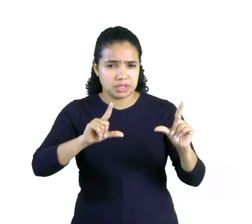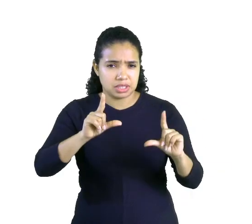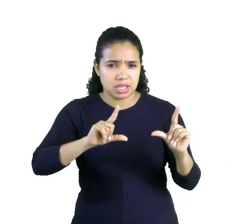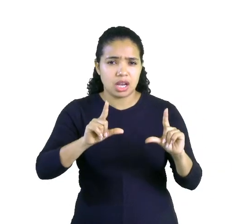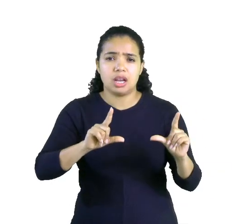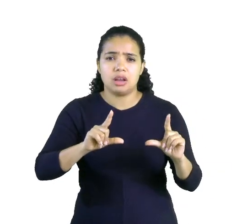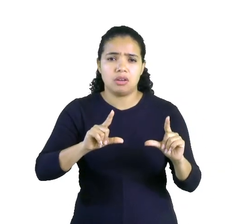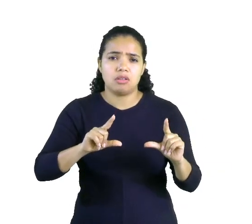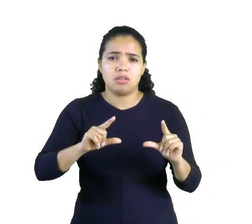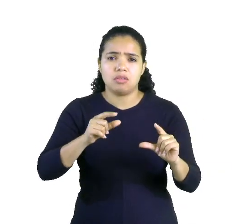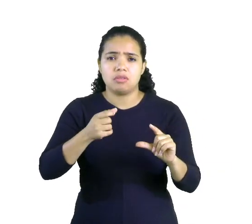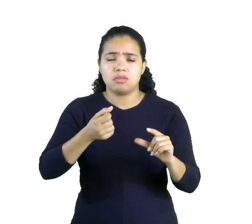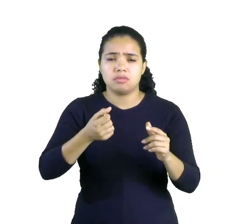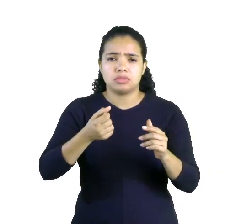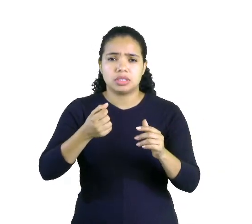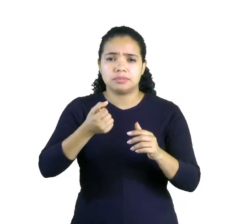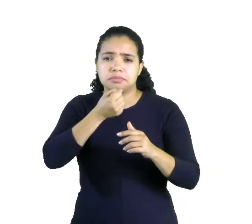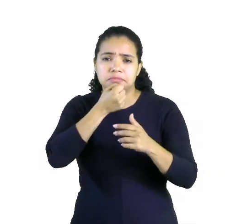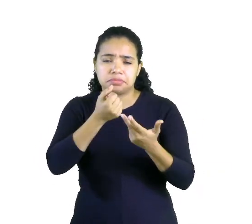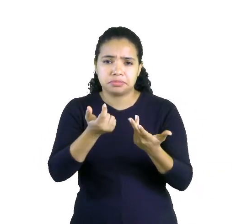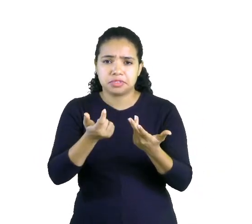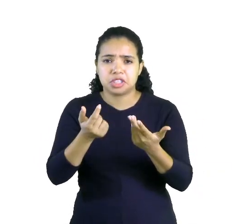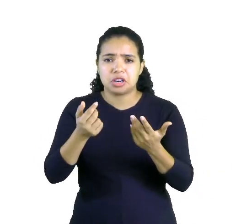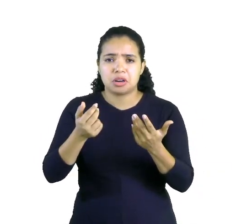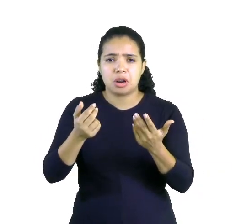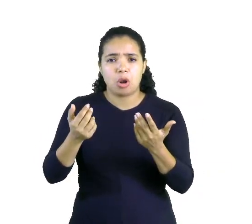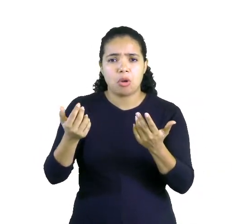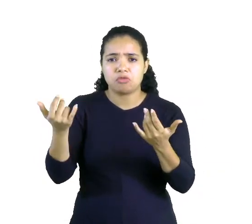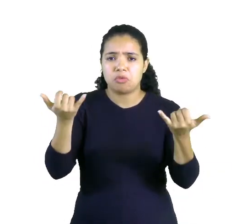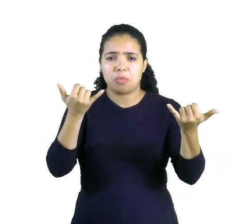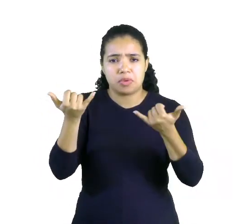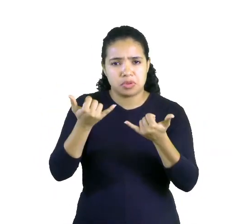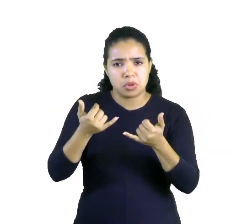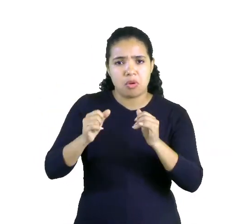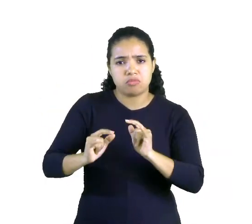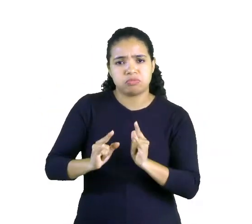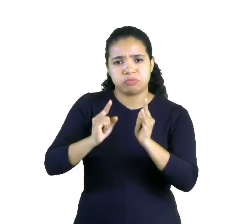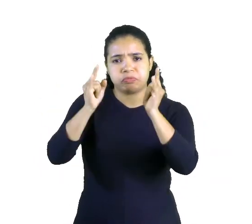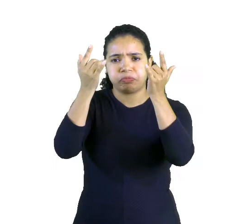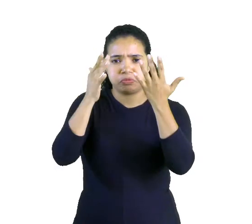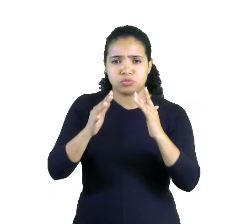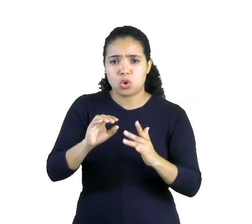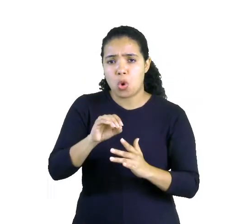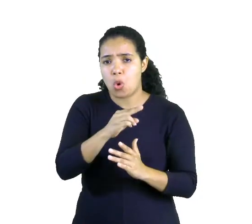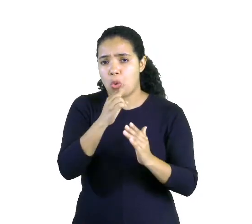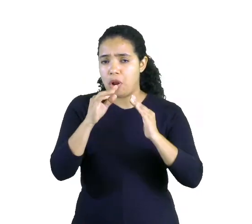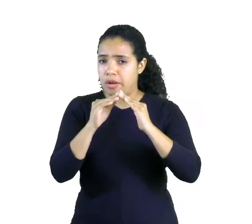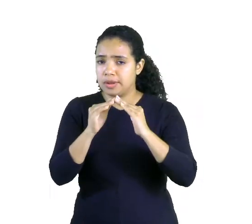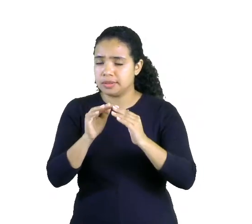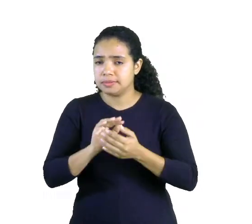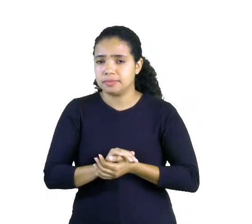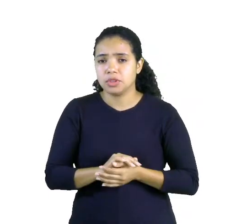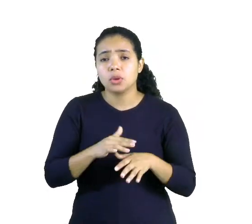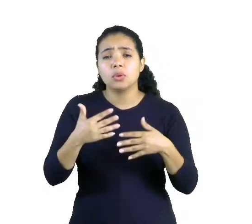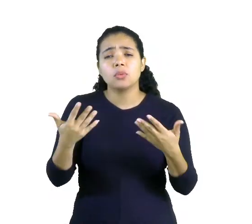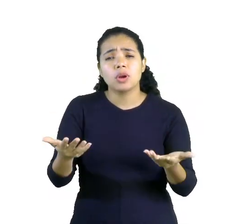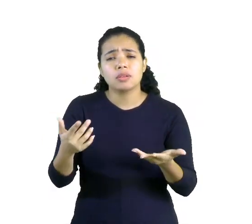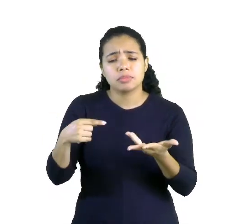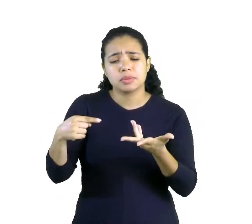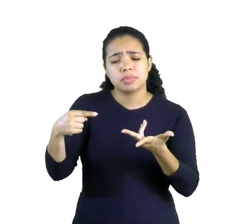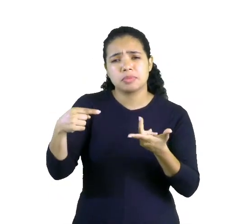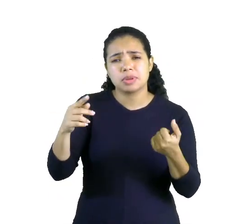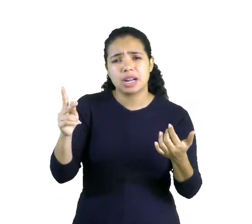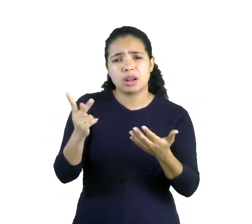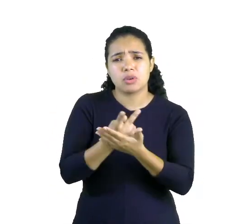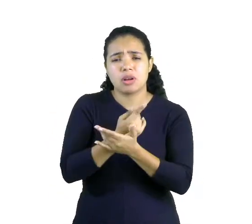suportes relatos de desabamentos de casas ou prédios? Quais fatores são responsáveis por esses